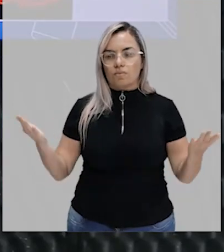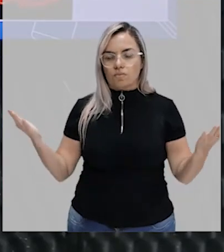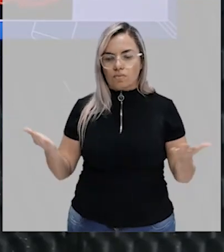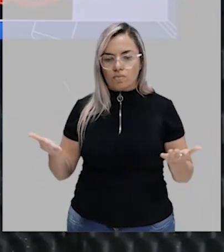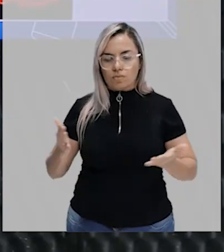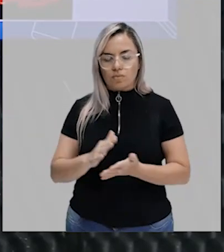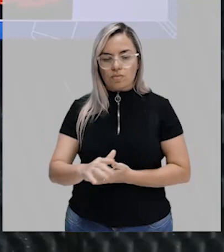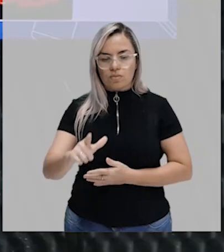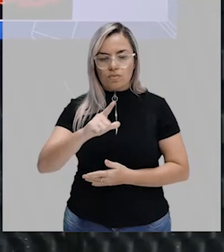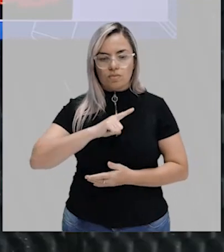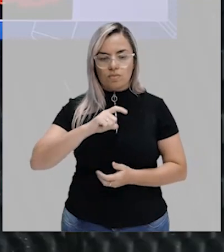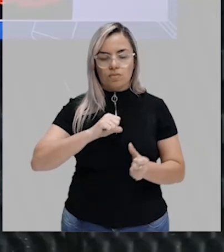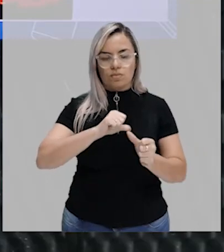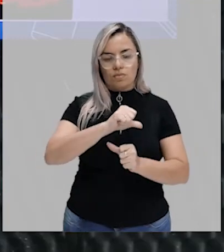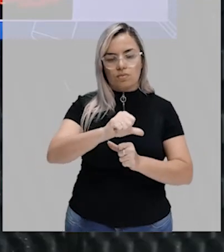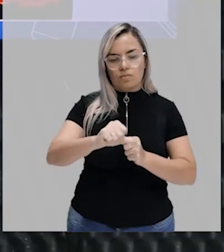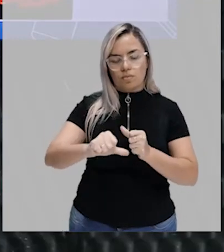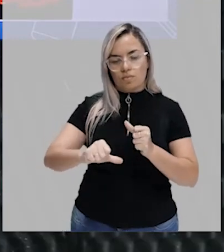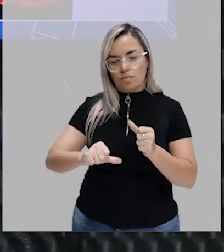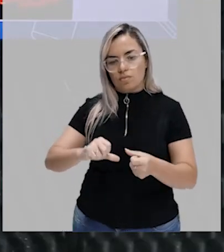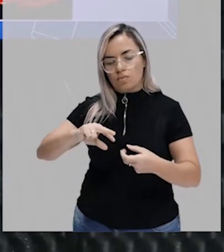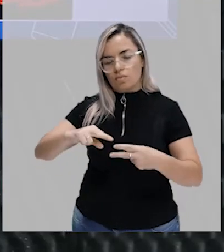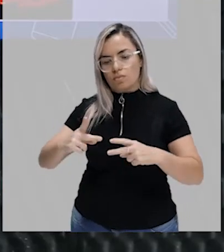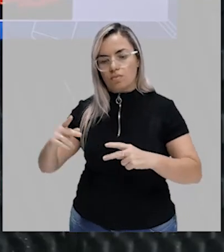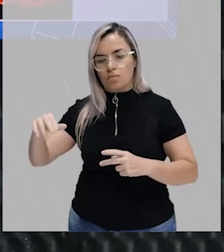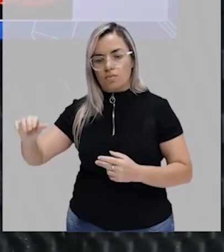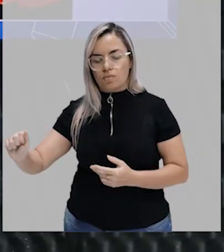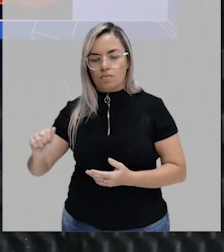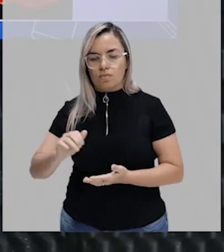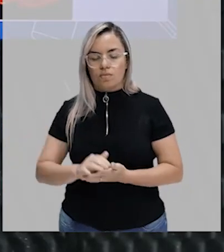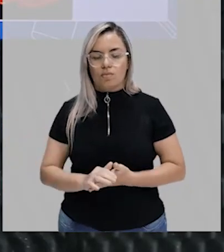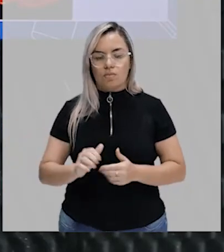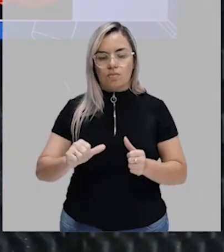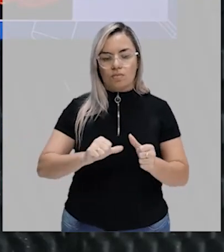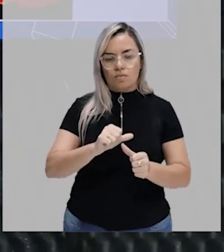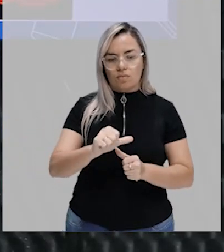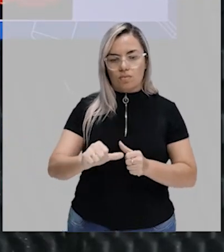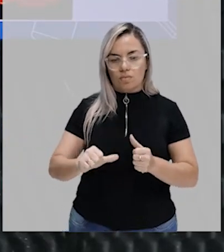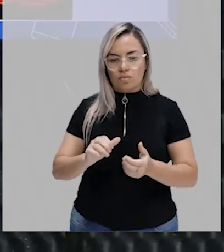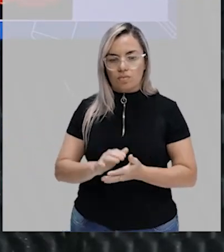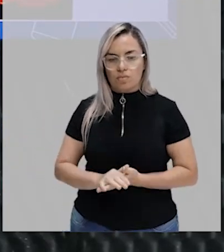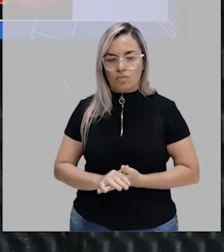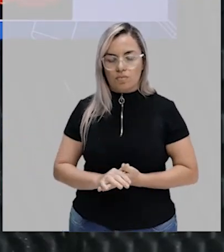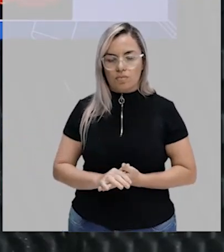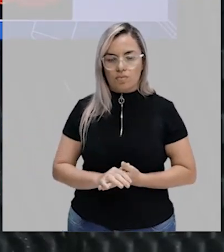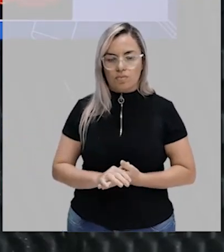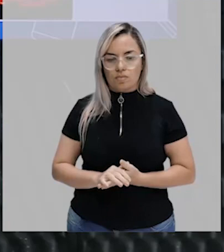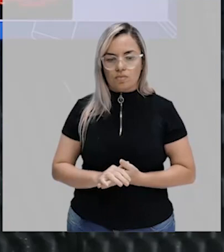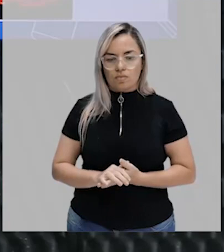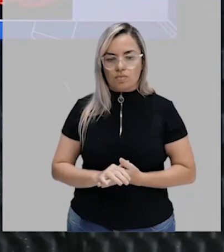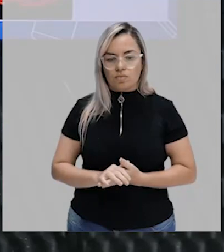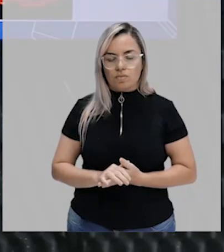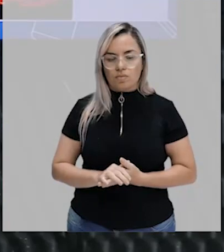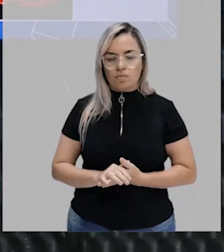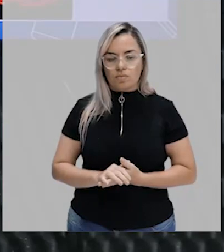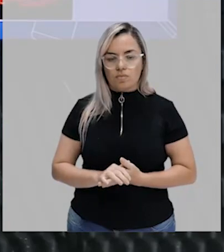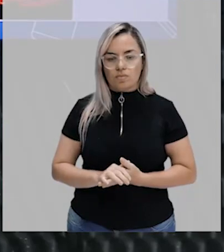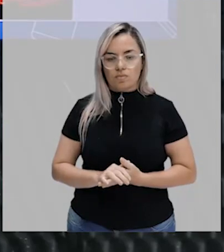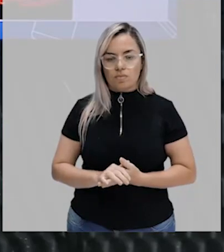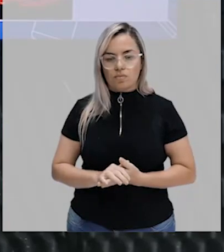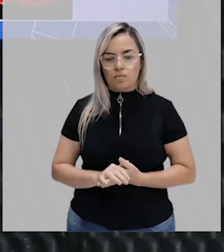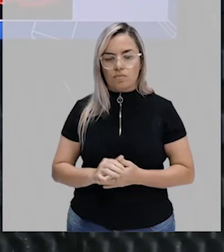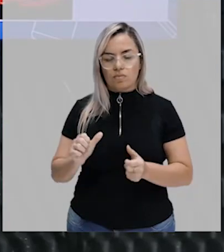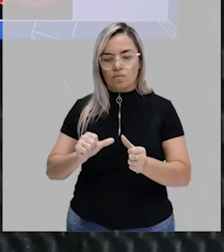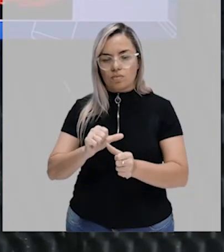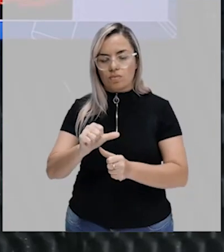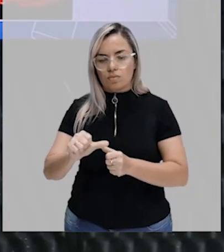se tiver uma mutação genética, eu mudar no lugar de timina, ficar quem? Ficar aqui o adenina,